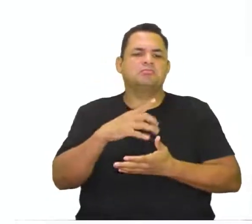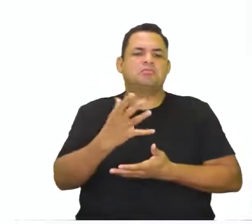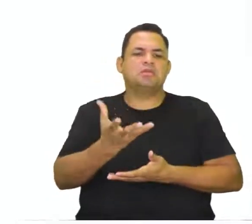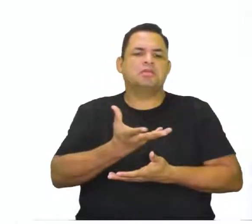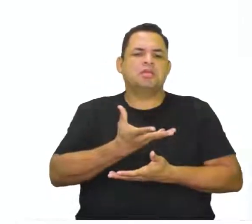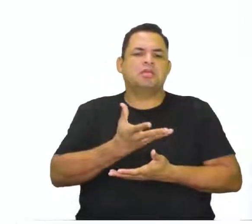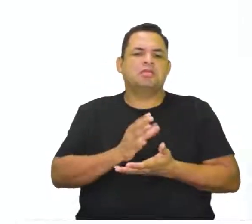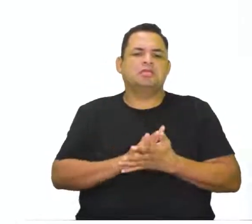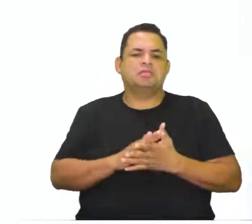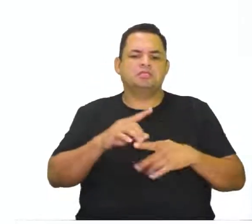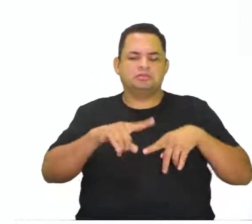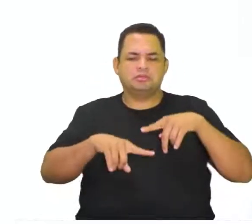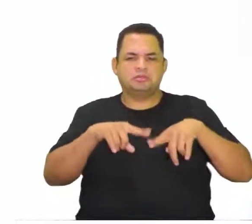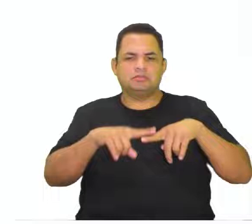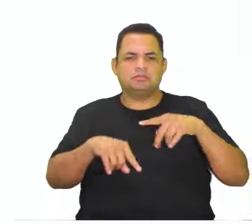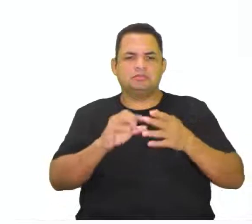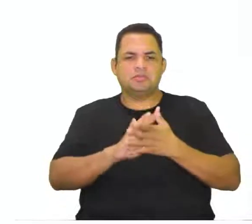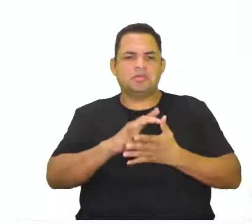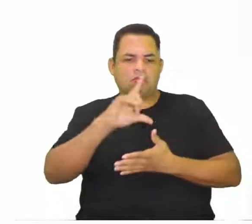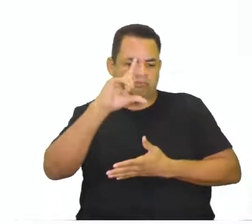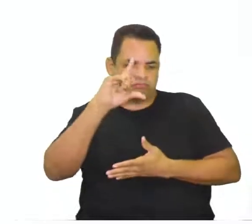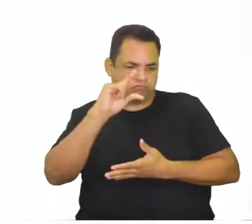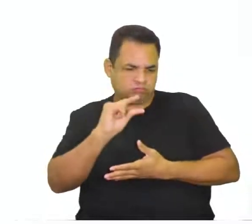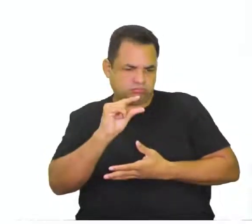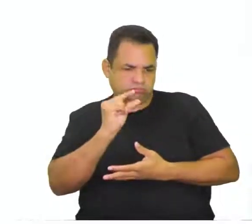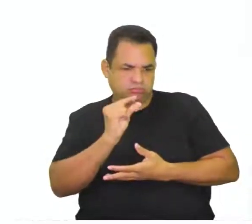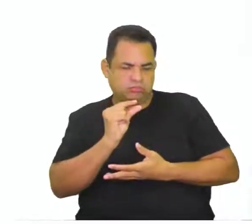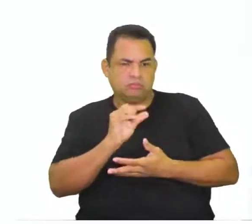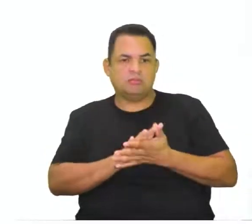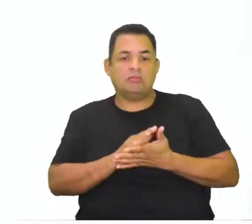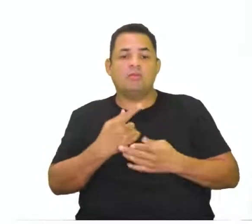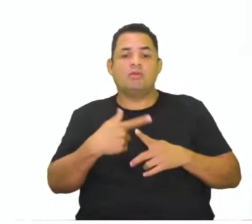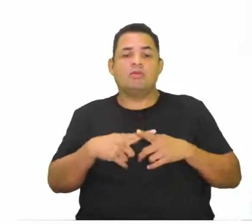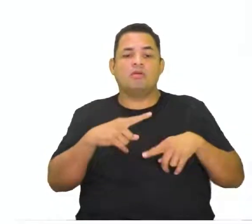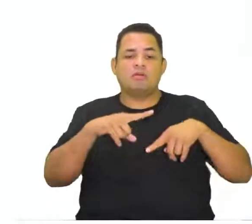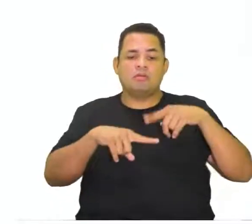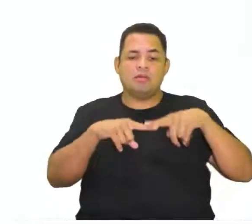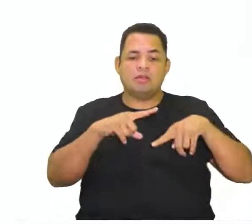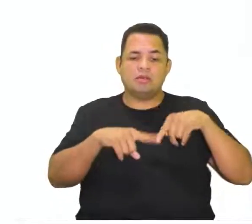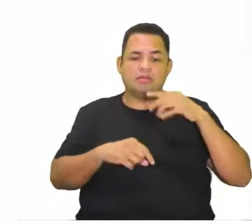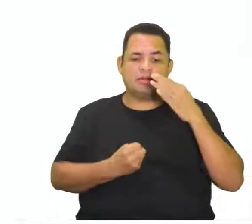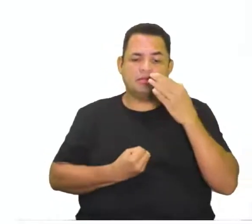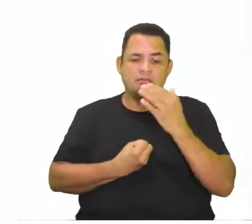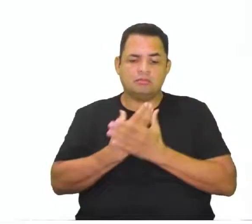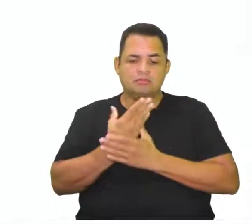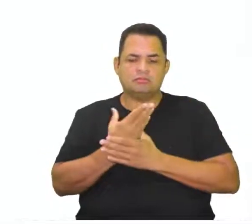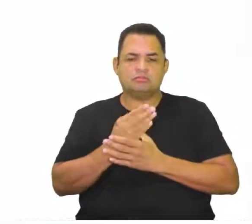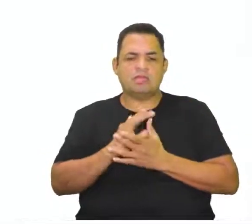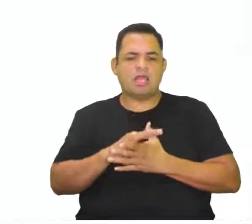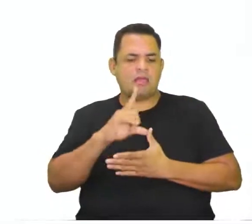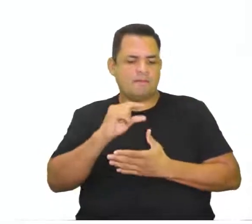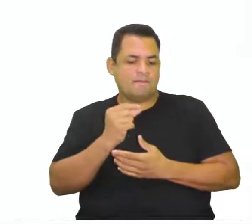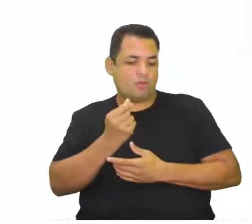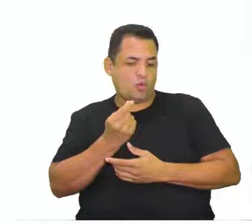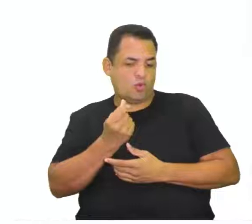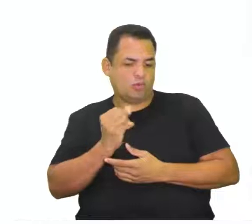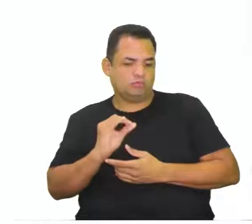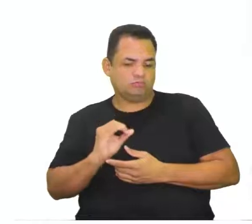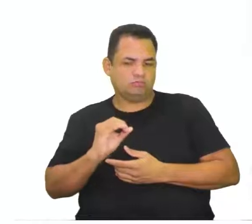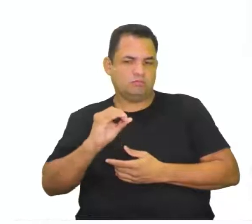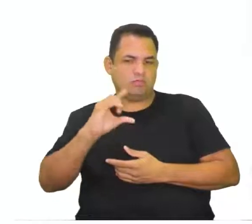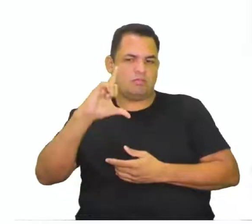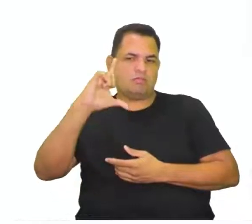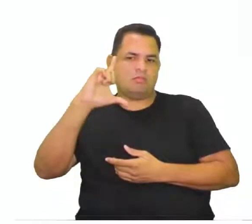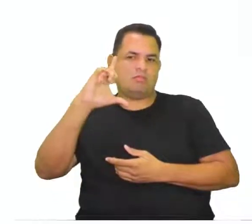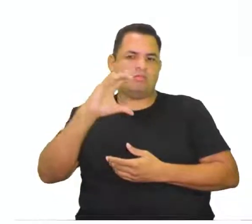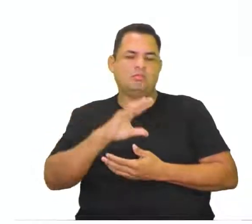nesses materiais? Pelo baixo custo, já que a matéria-prima original ela vai ter um custo mais elevado e às vezes até